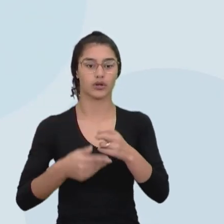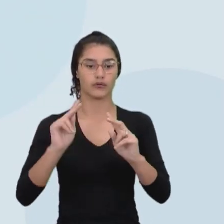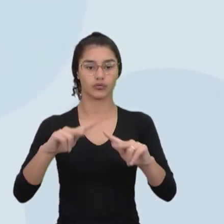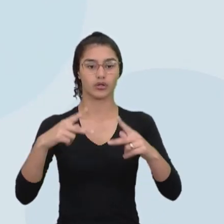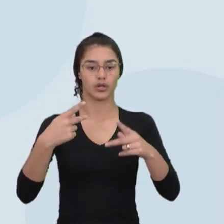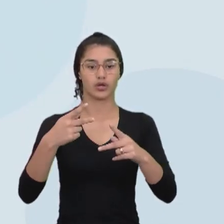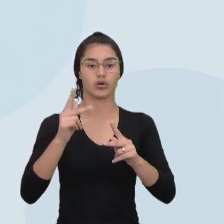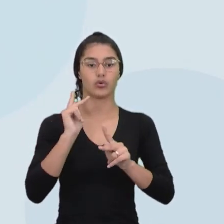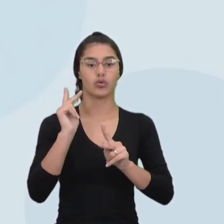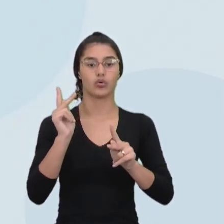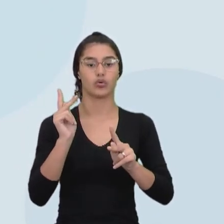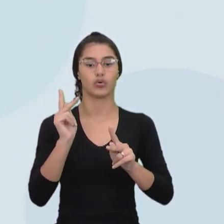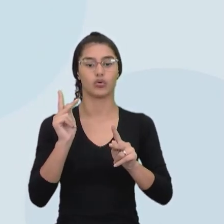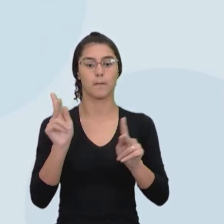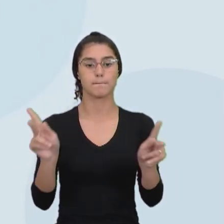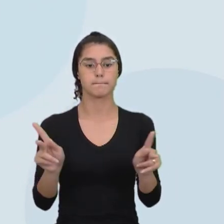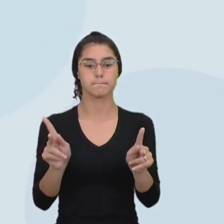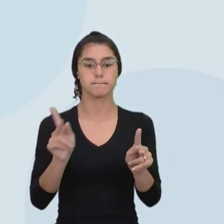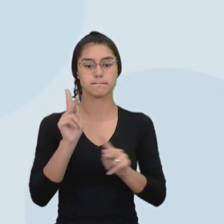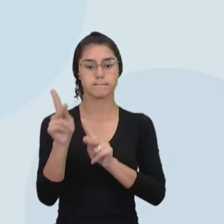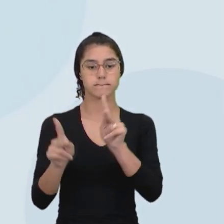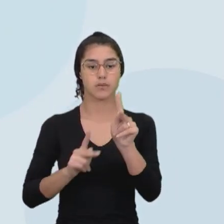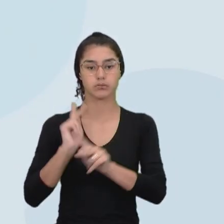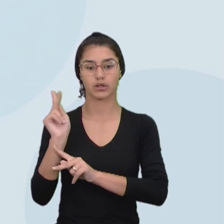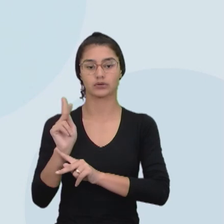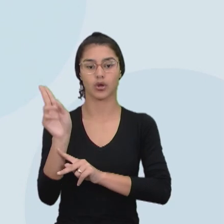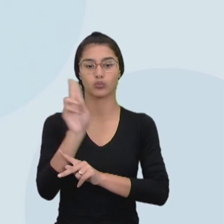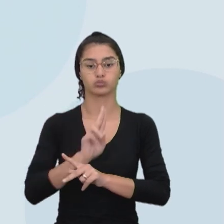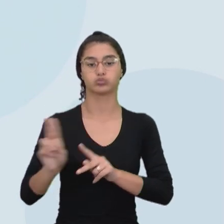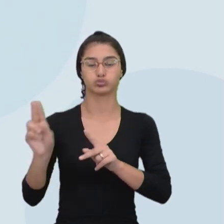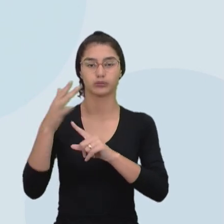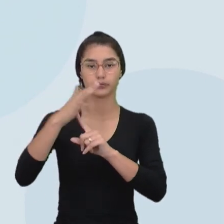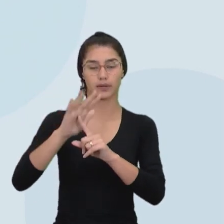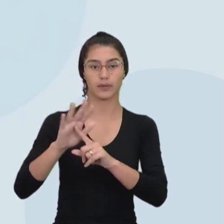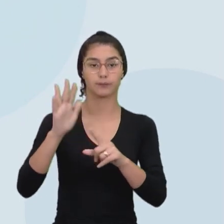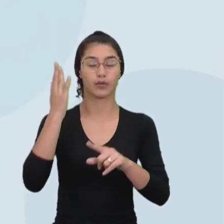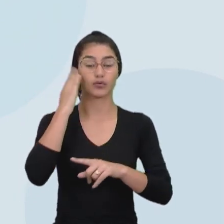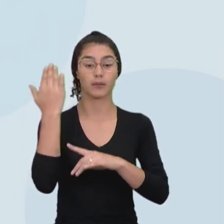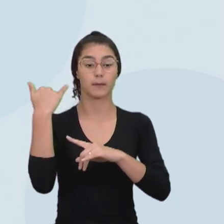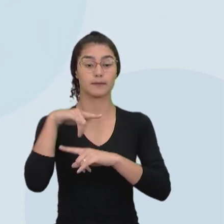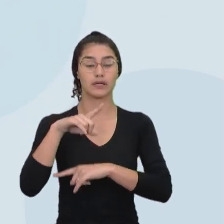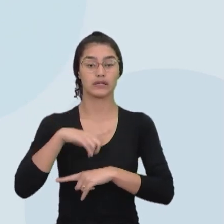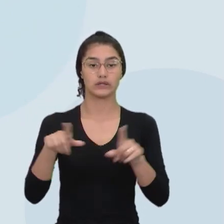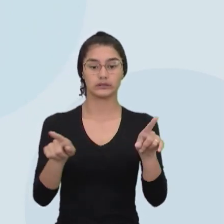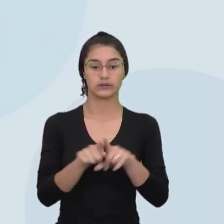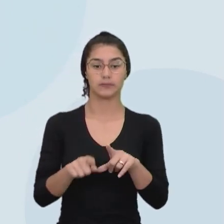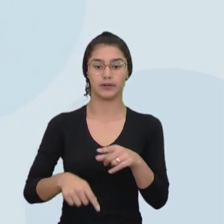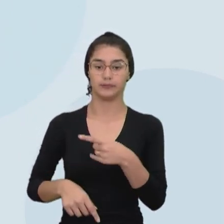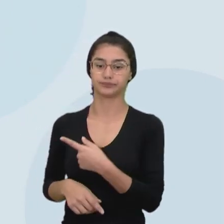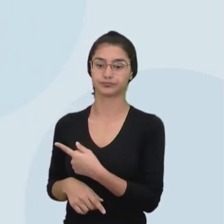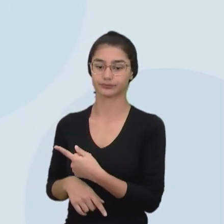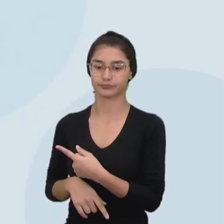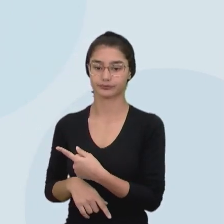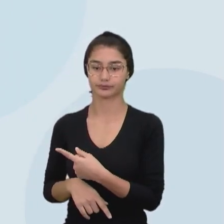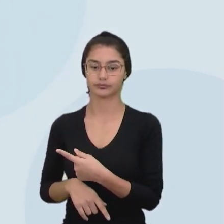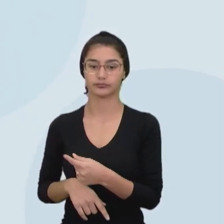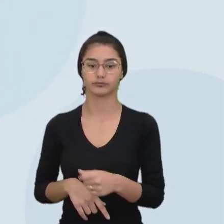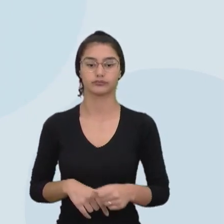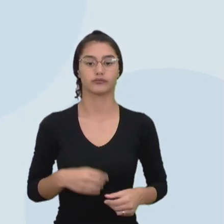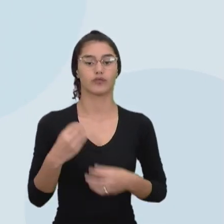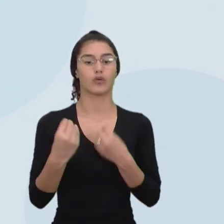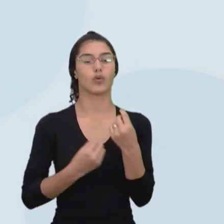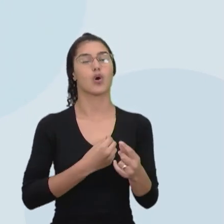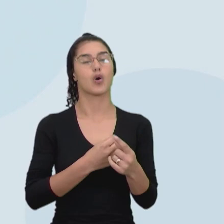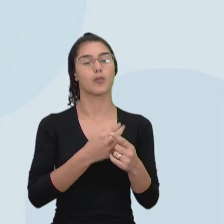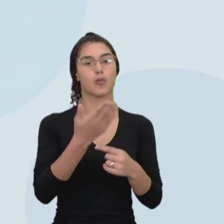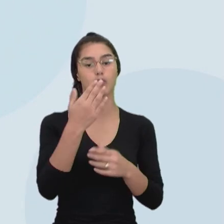aí da população, consumo e meio ambiente, e aí no Saiba Mais, população, pegada ecológica e biocapacidade, como